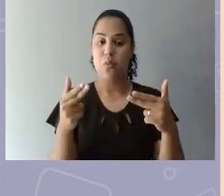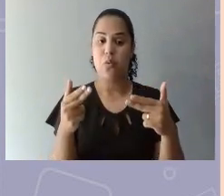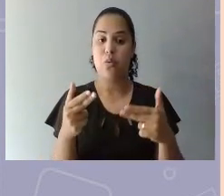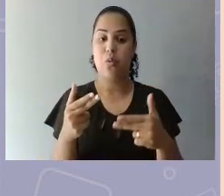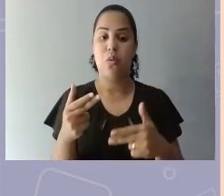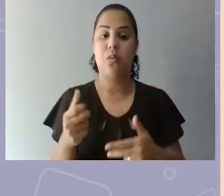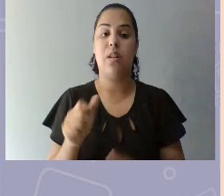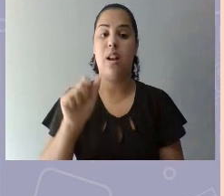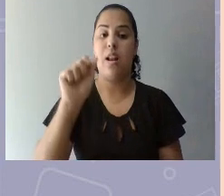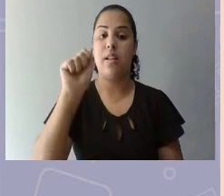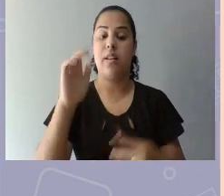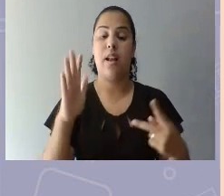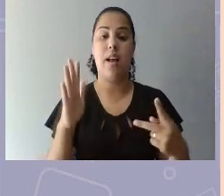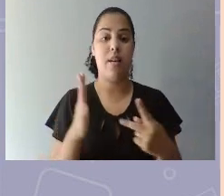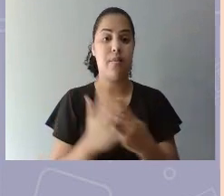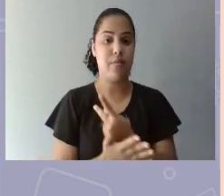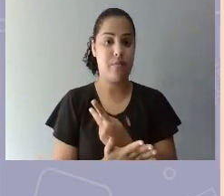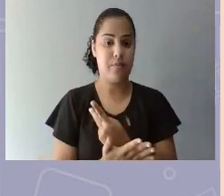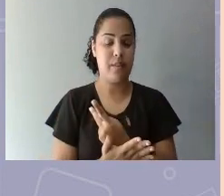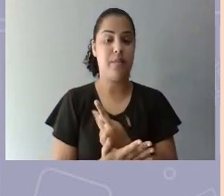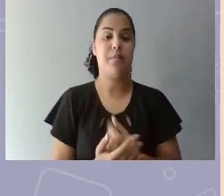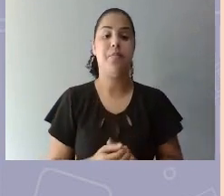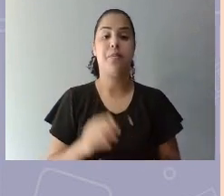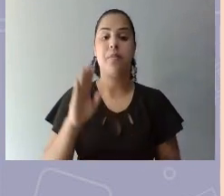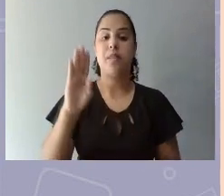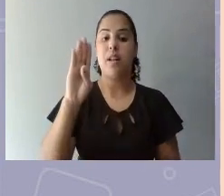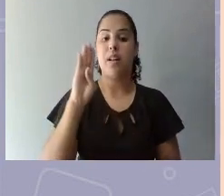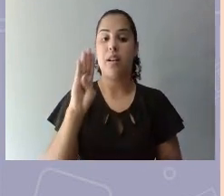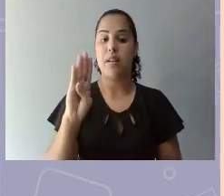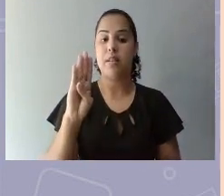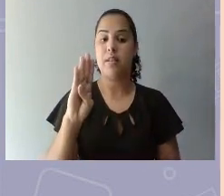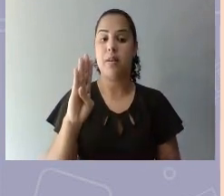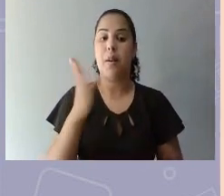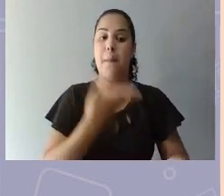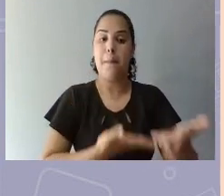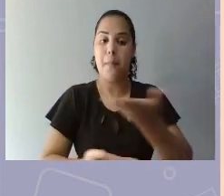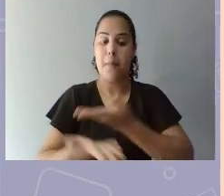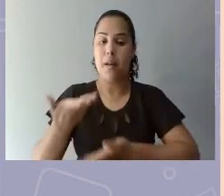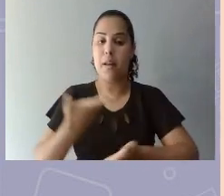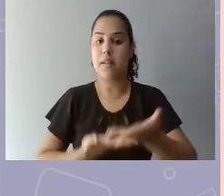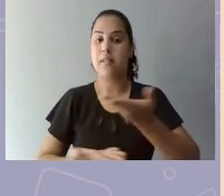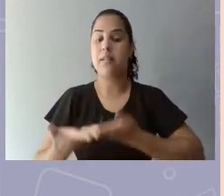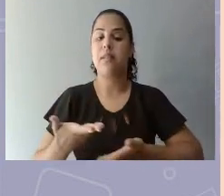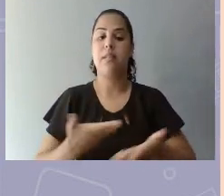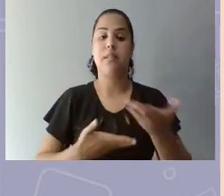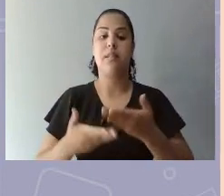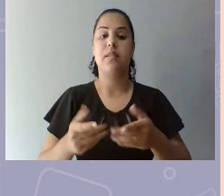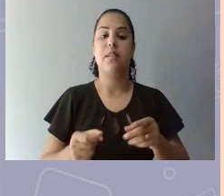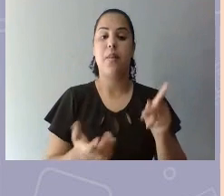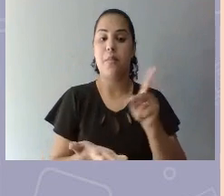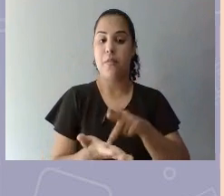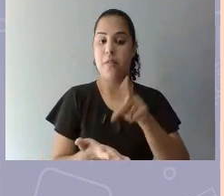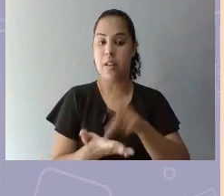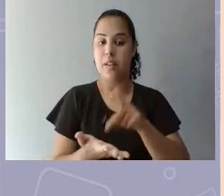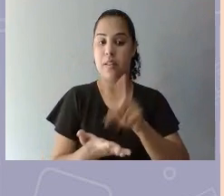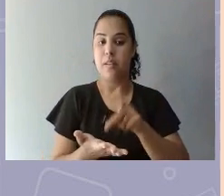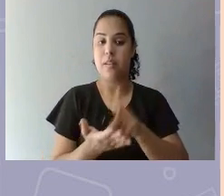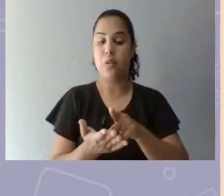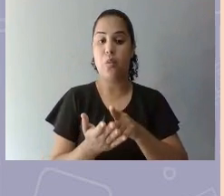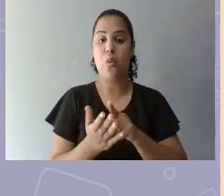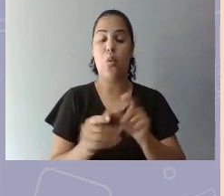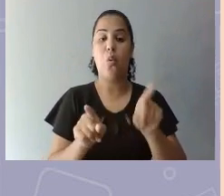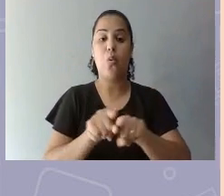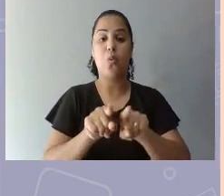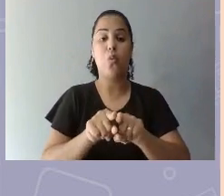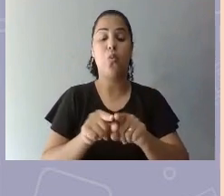falso letra B participam do ciclo do carbono verdadeiro o ciclo do carbono ele é um dos